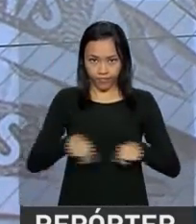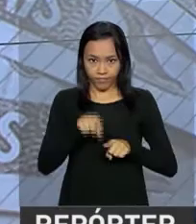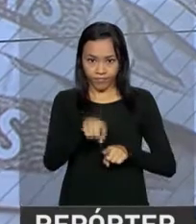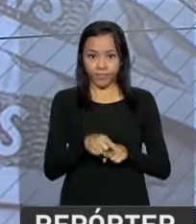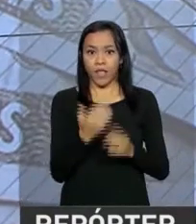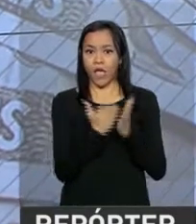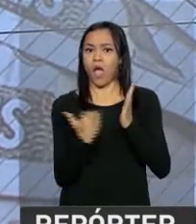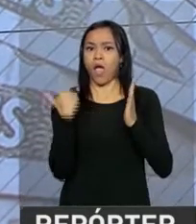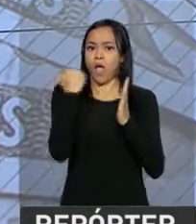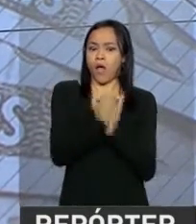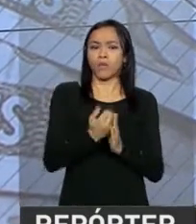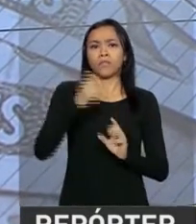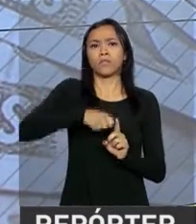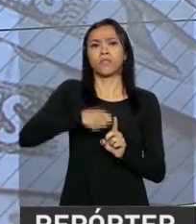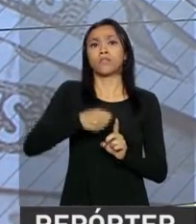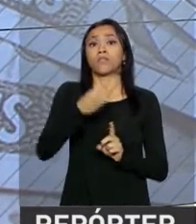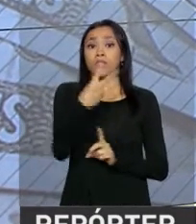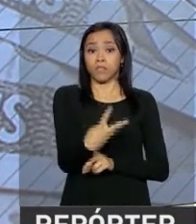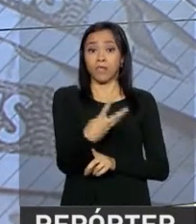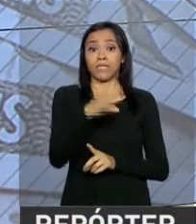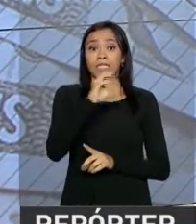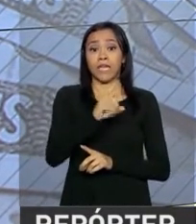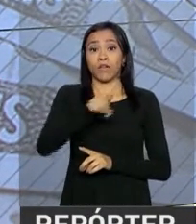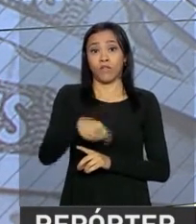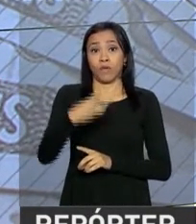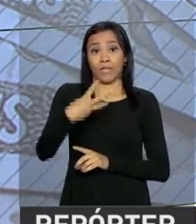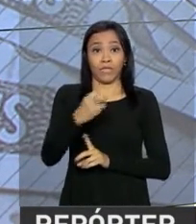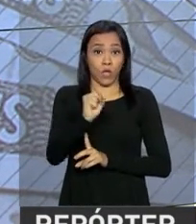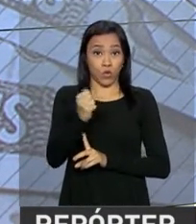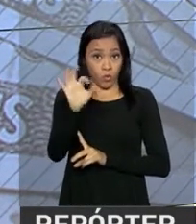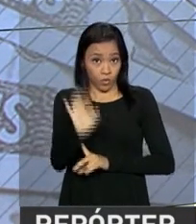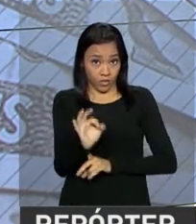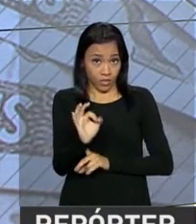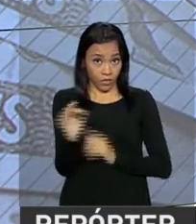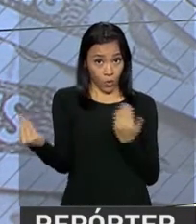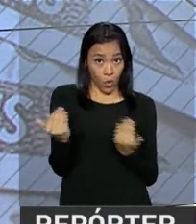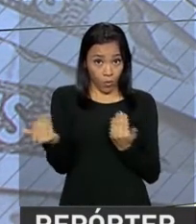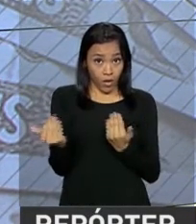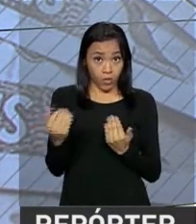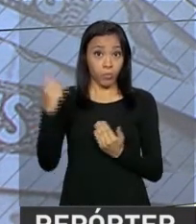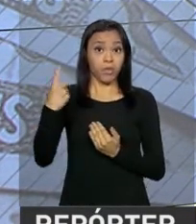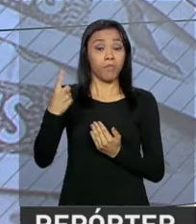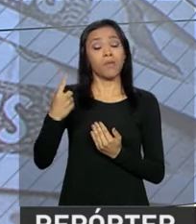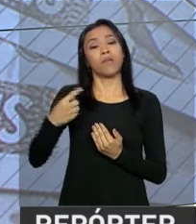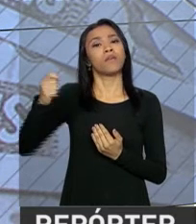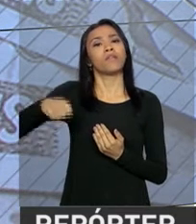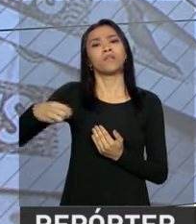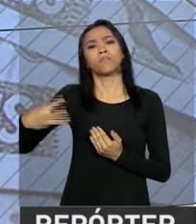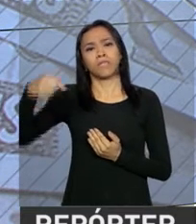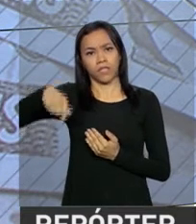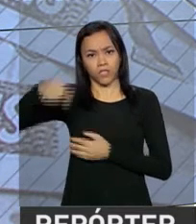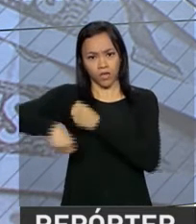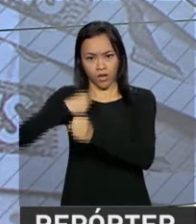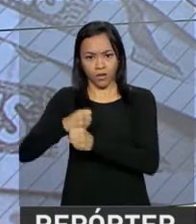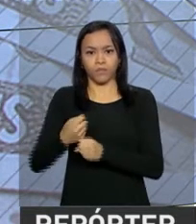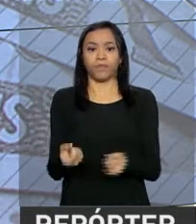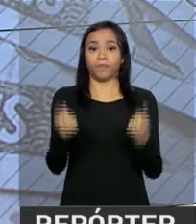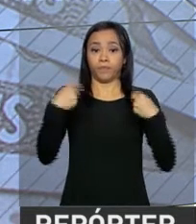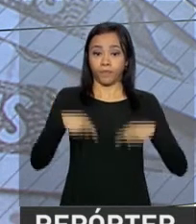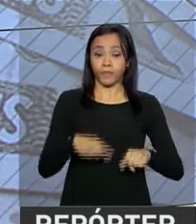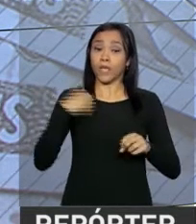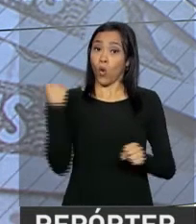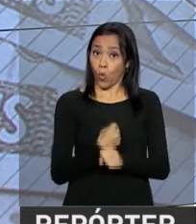segundo trimestre de 2016 foi de 0,38% em relação ao primeiro trimestre deste ano. Os investimentos